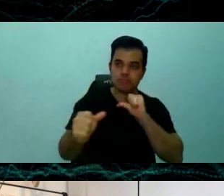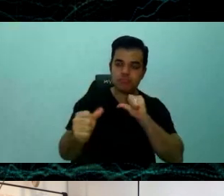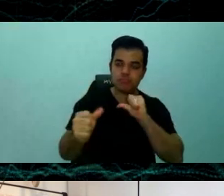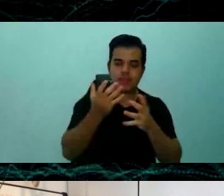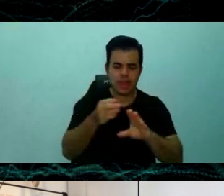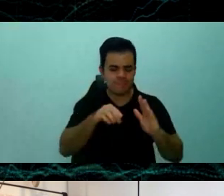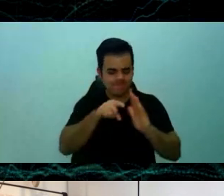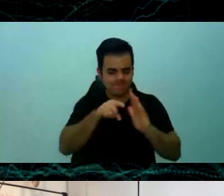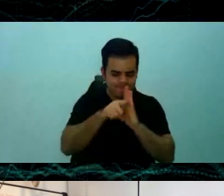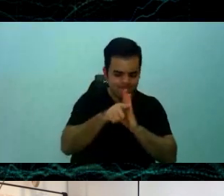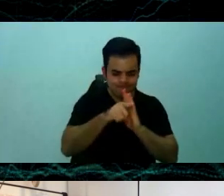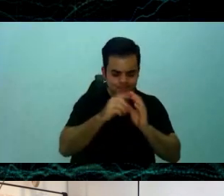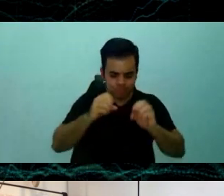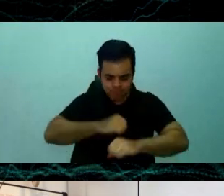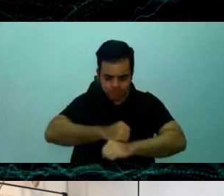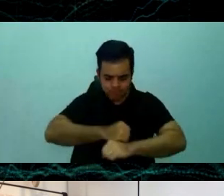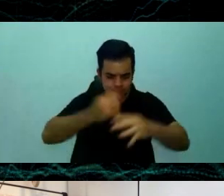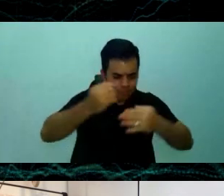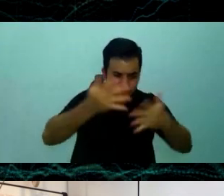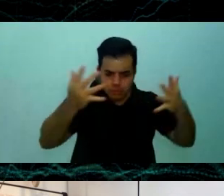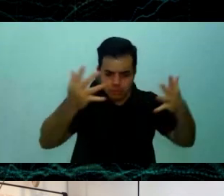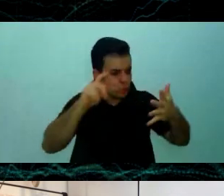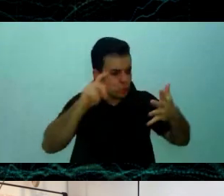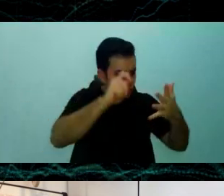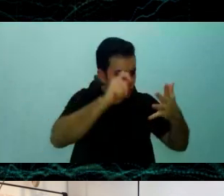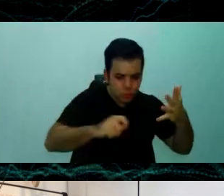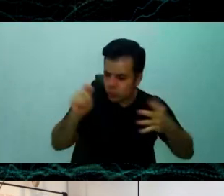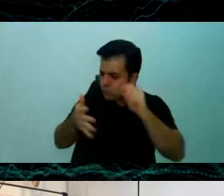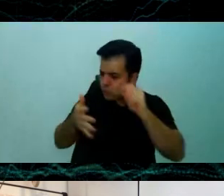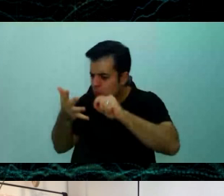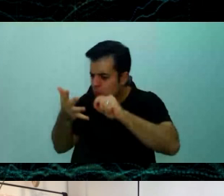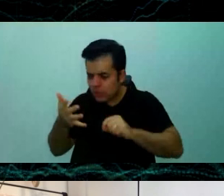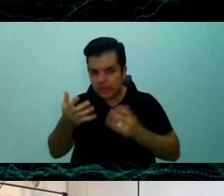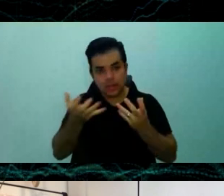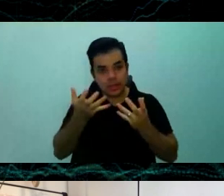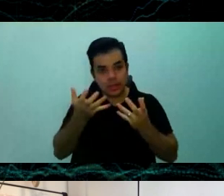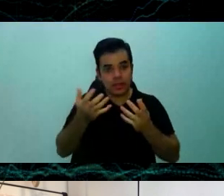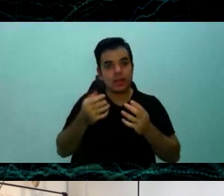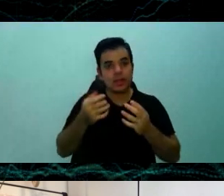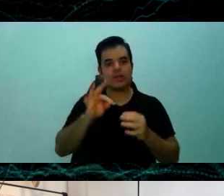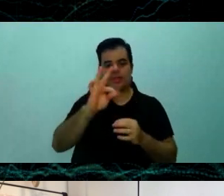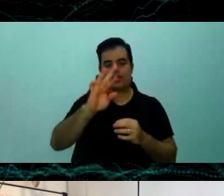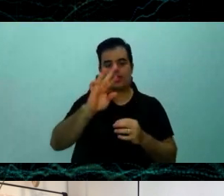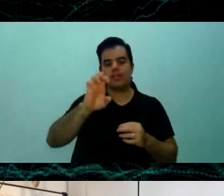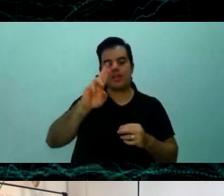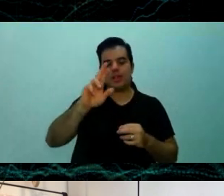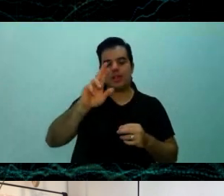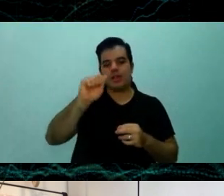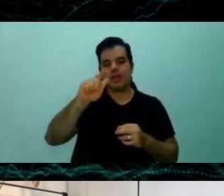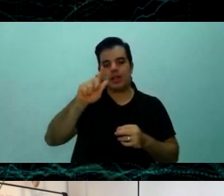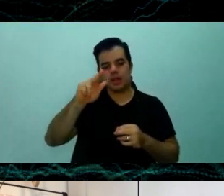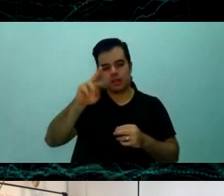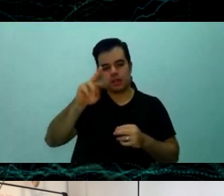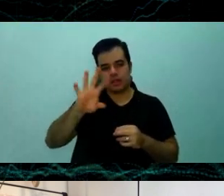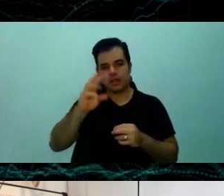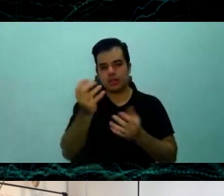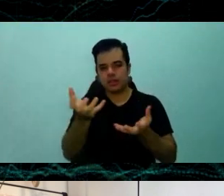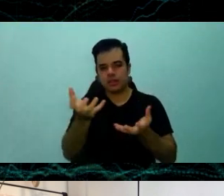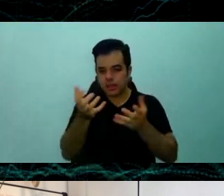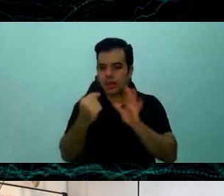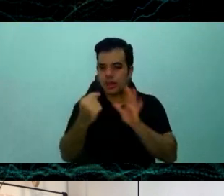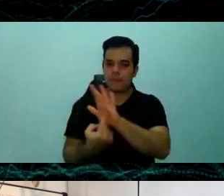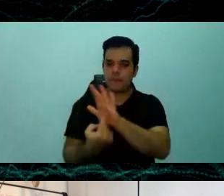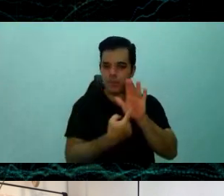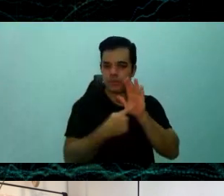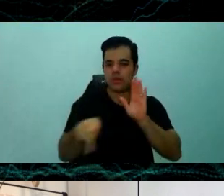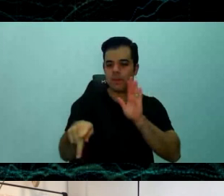destrinchar elas, o TerraGrant é perfeito para isso. E é isso que eu vou querer mostrar na demo. Eu estou correndo aqui nos slides para a gente